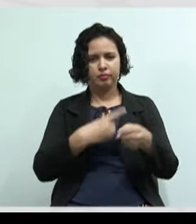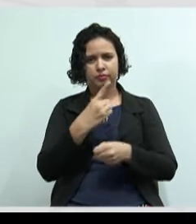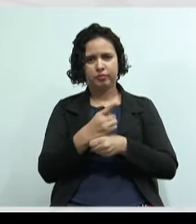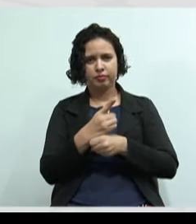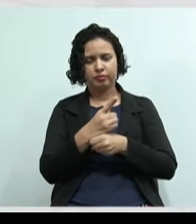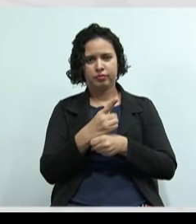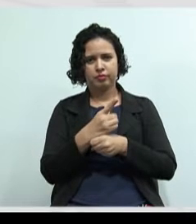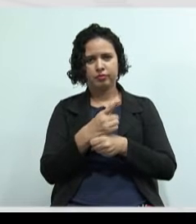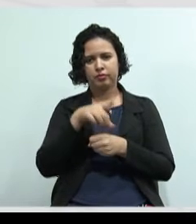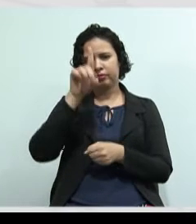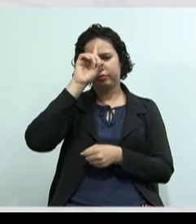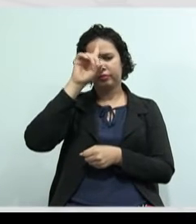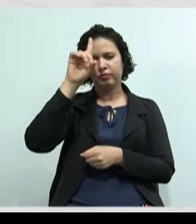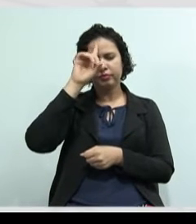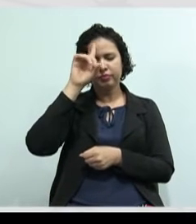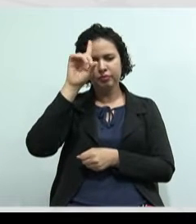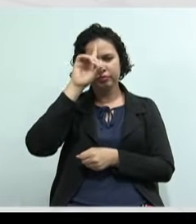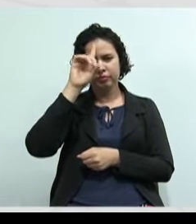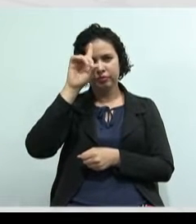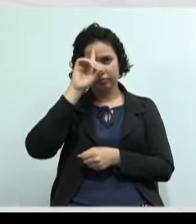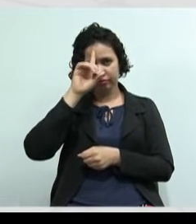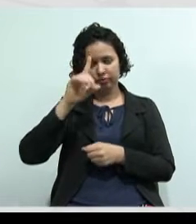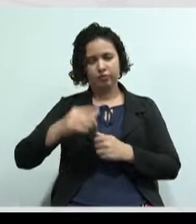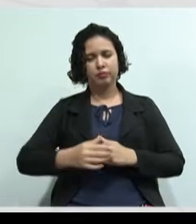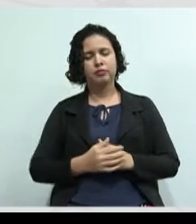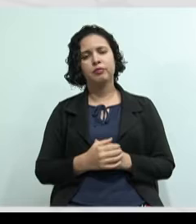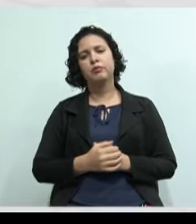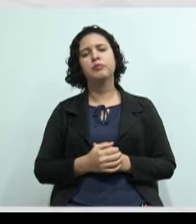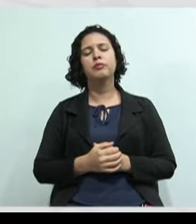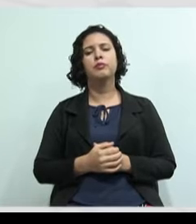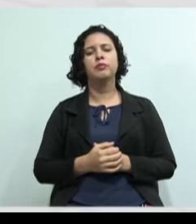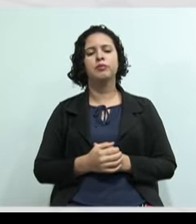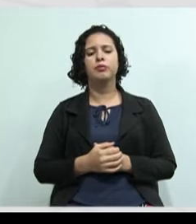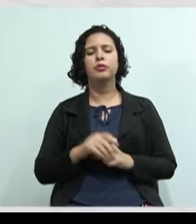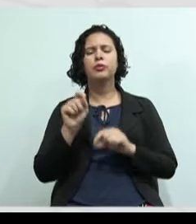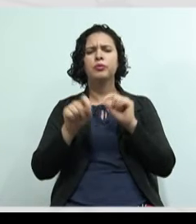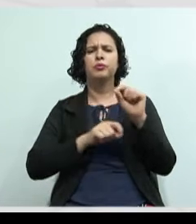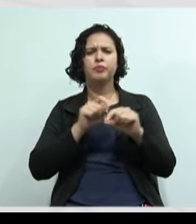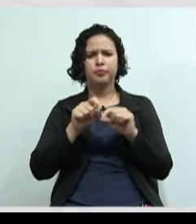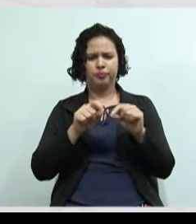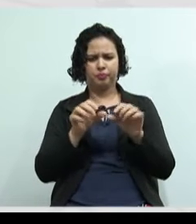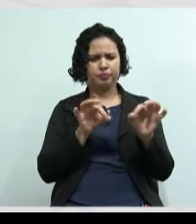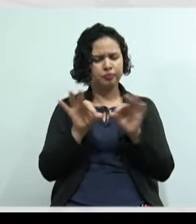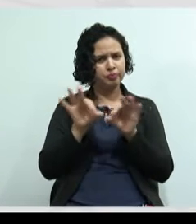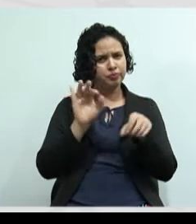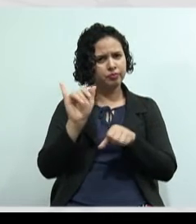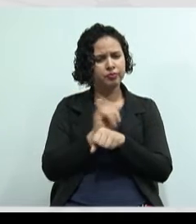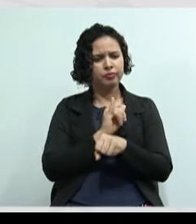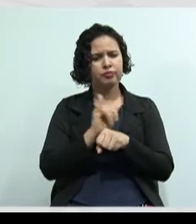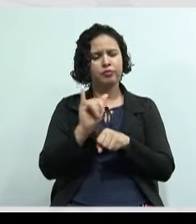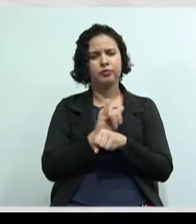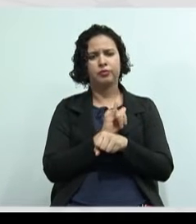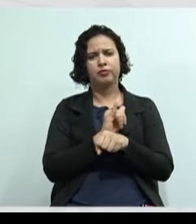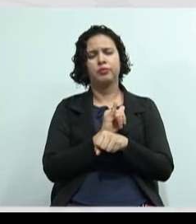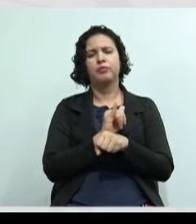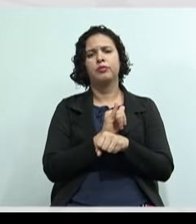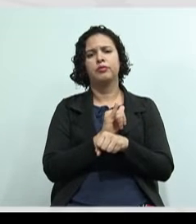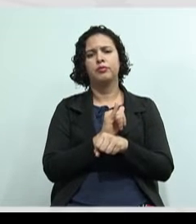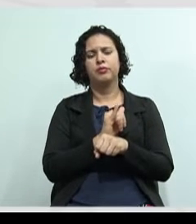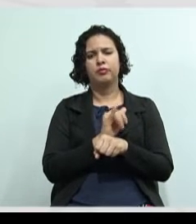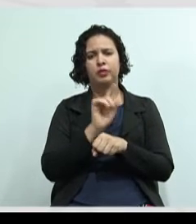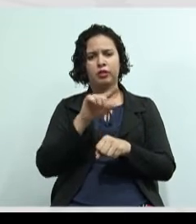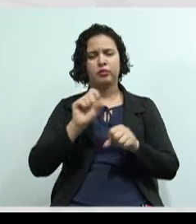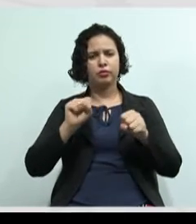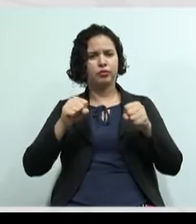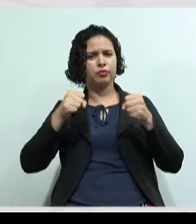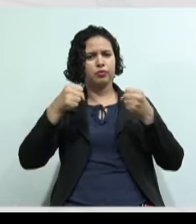do dia a dia das organizações. E aí nós chegamos então, o que é planejamento estratégico? Definimos também como